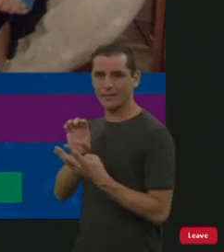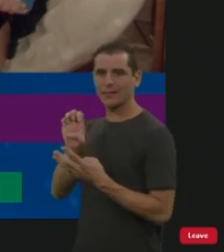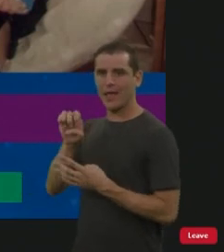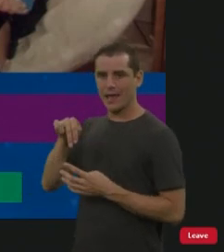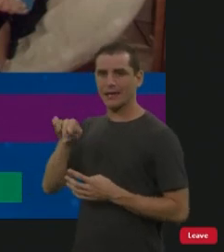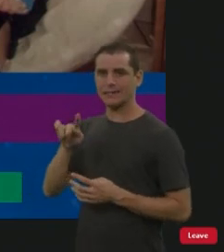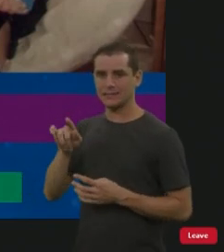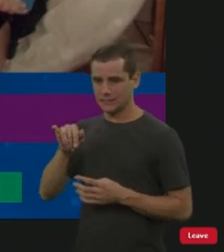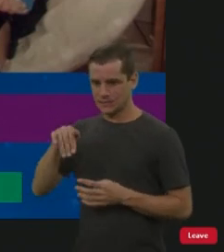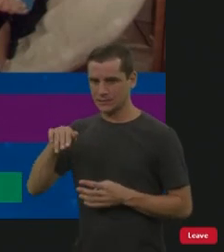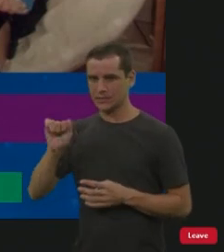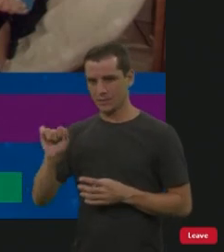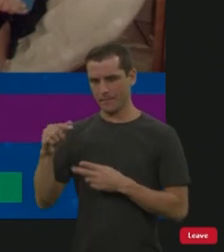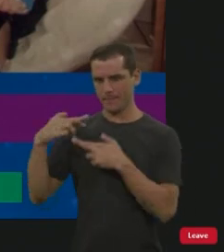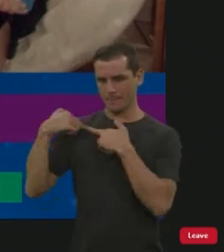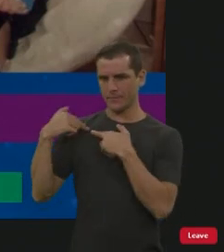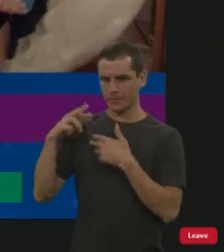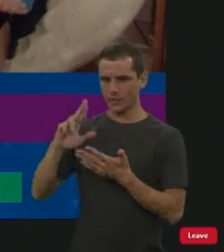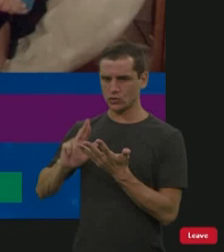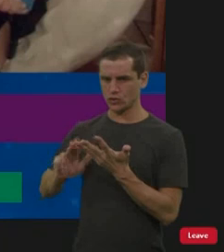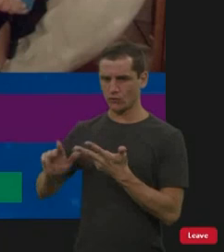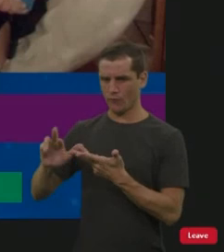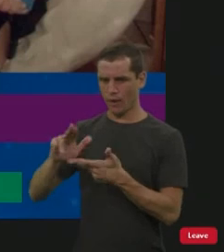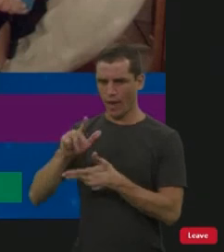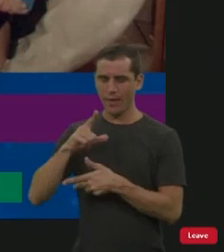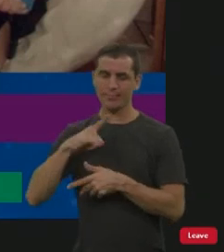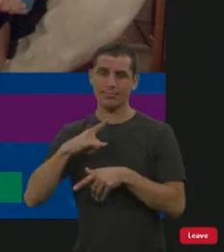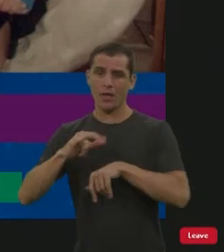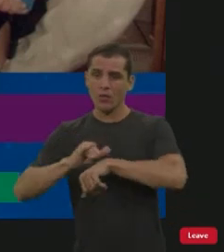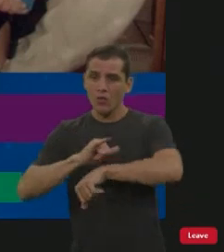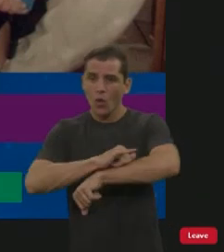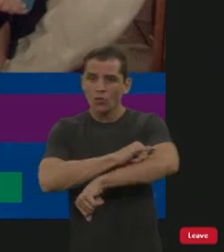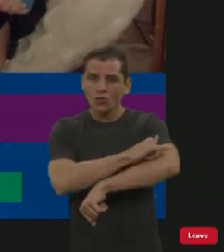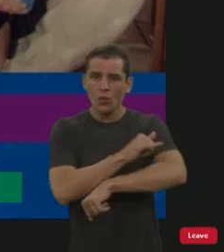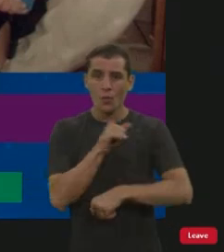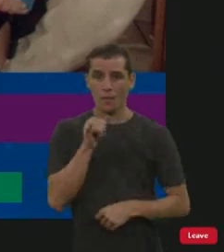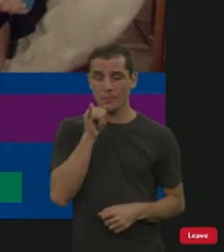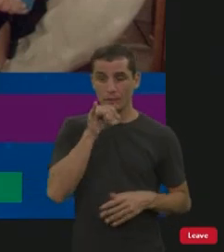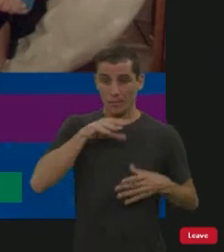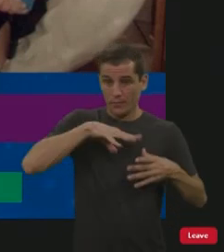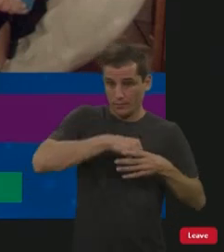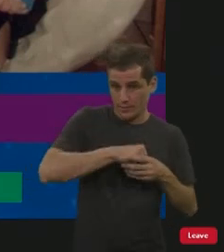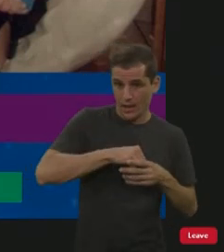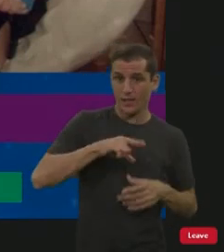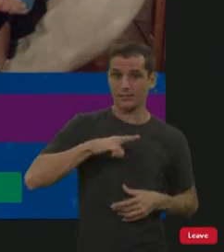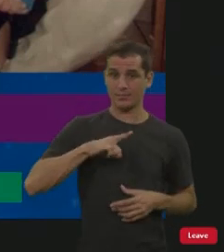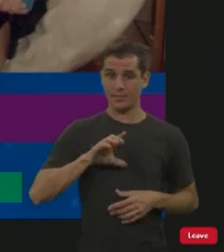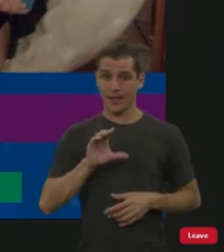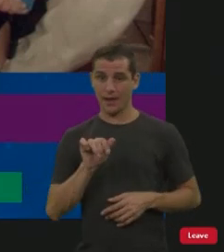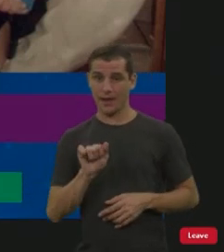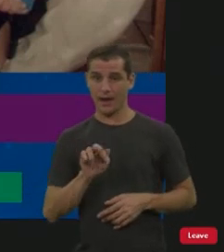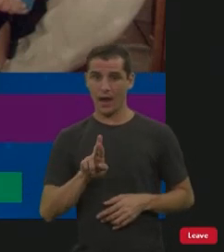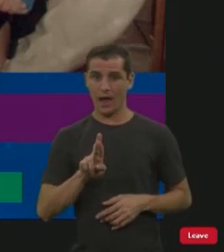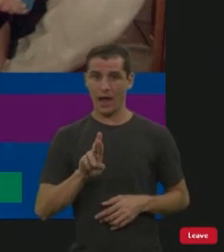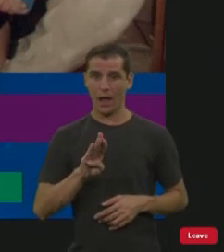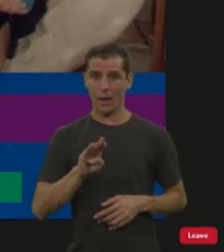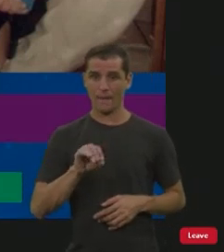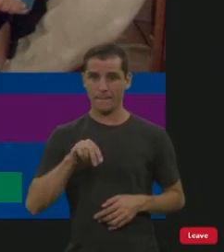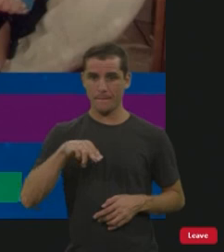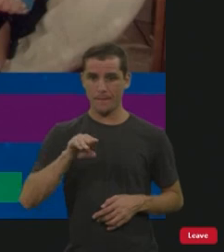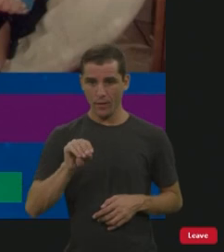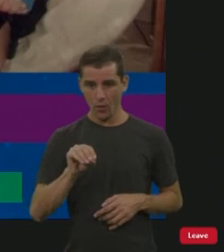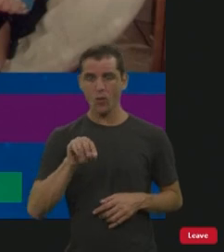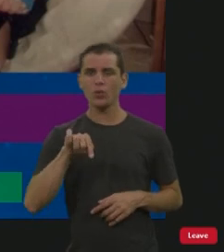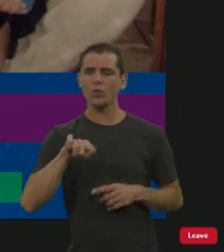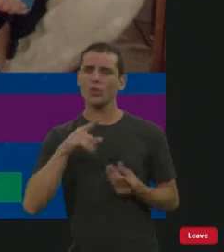a gente divide as gorduras por quantidade de carbono que elas possuem, né? Então, a gente trabalha com gorduras de cadeia curta,